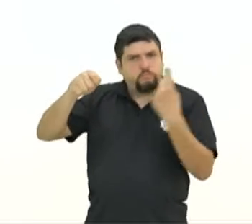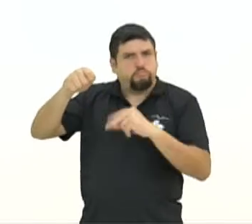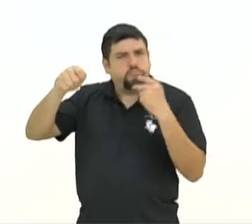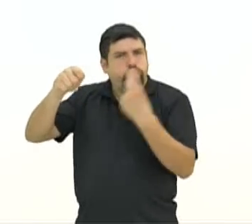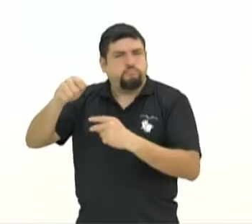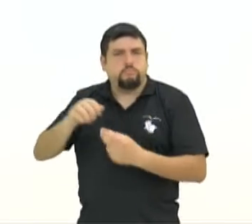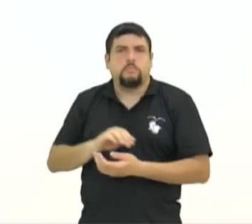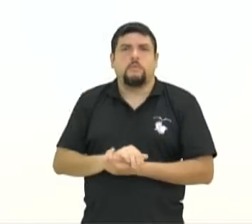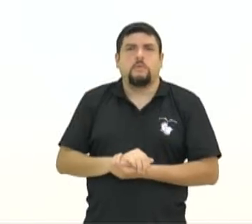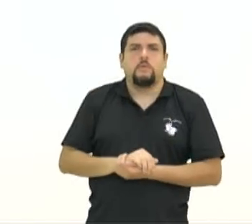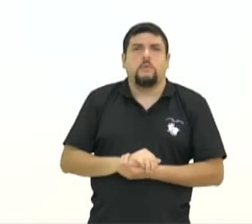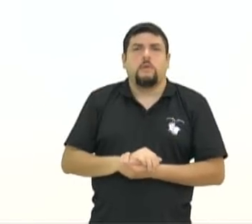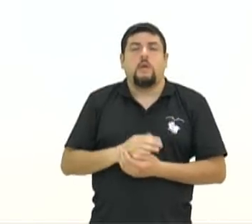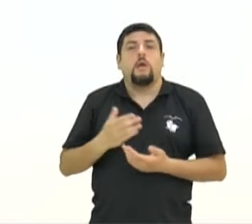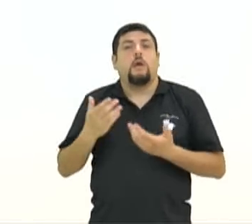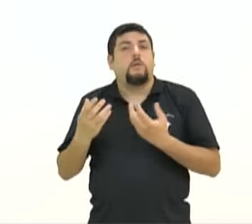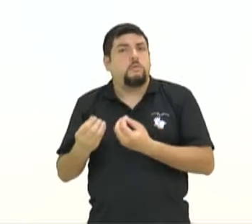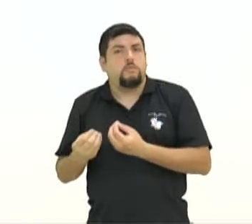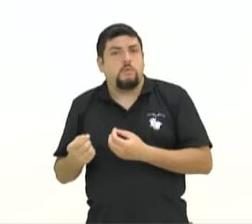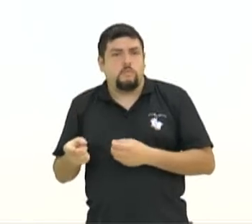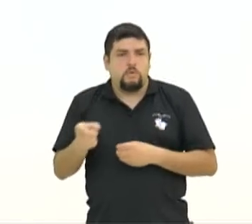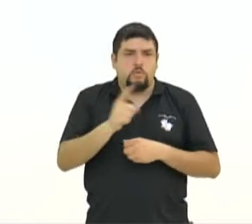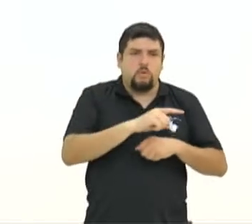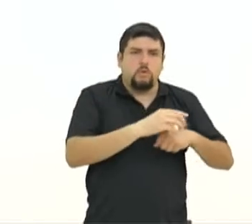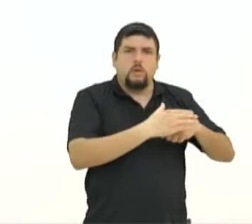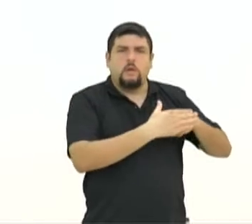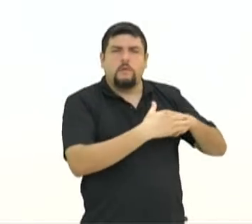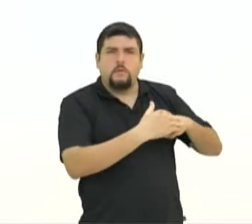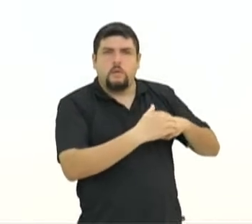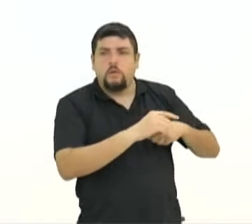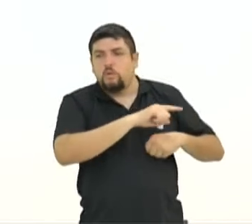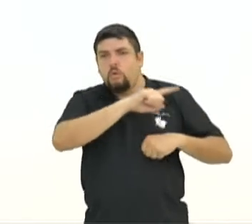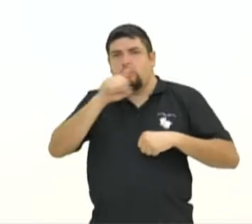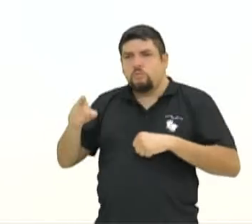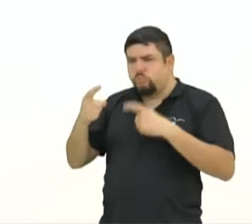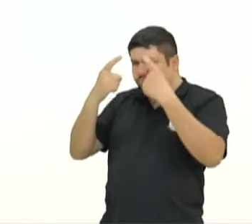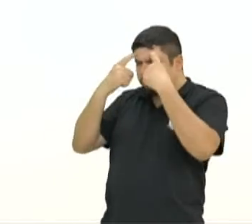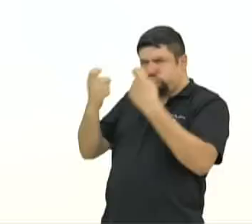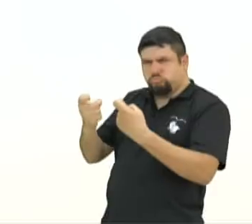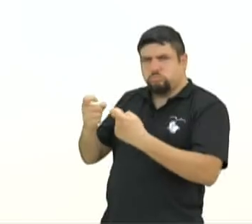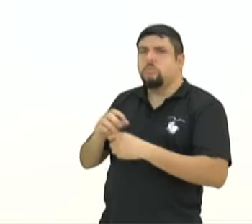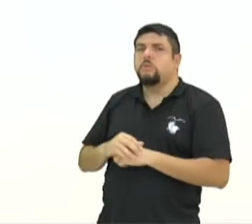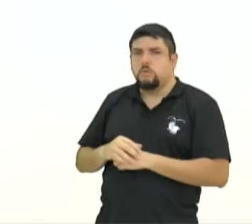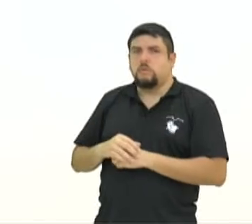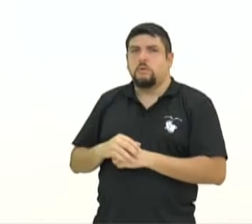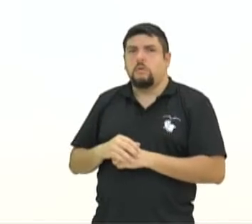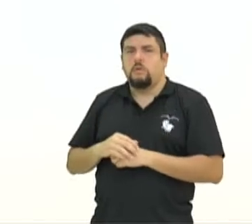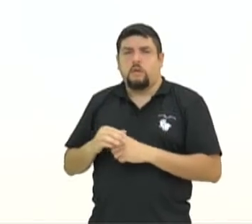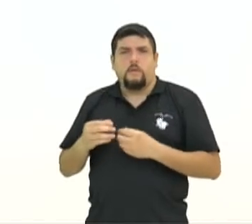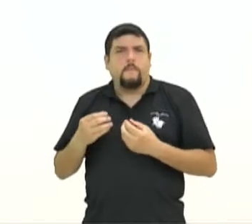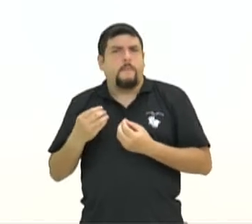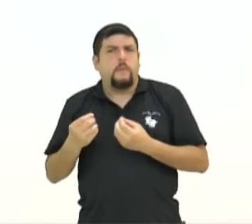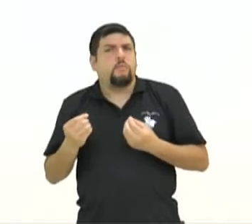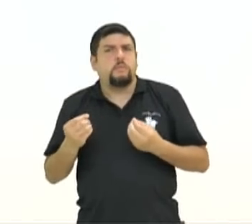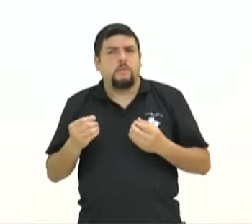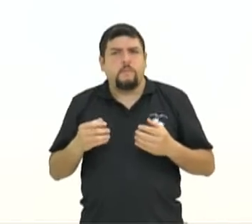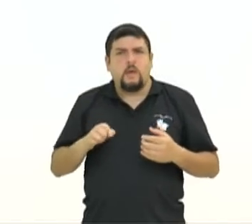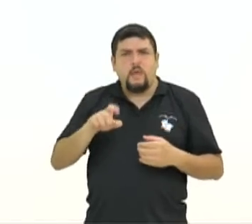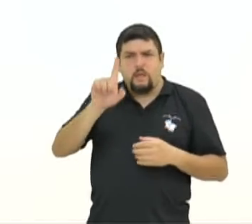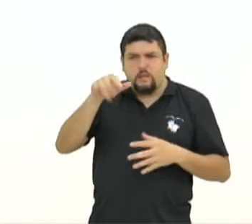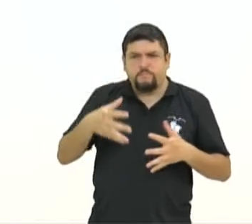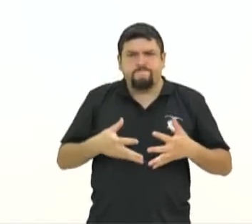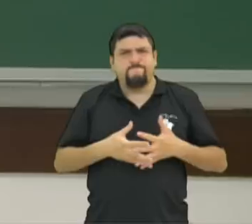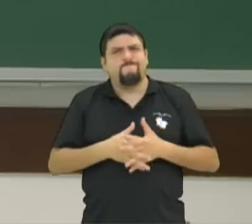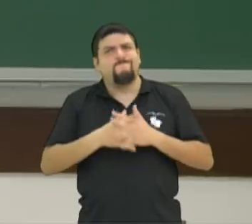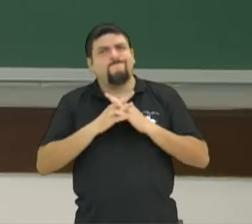elas representam relações de afeto e de violência. E que acaba sendo relações conflitantes. No mesmo momento,